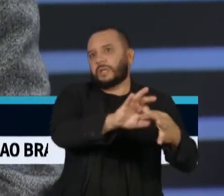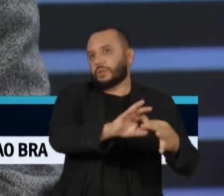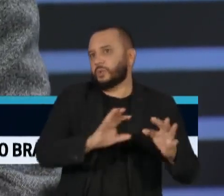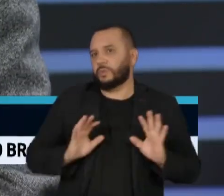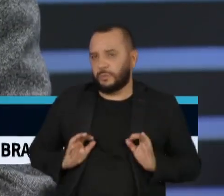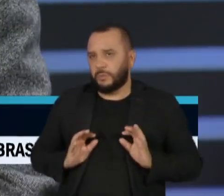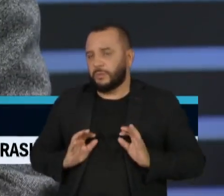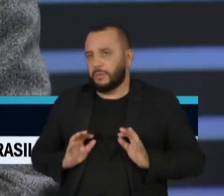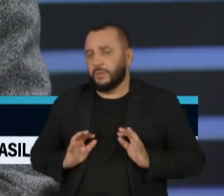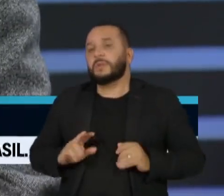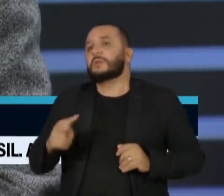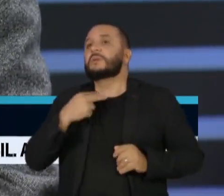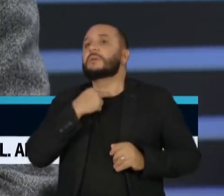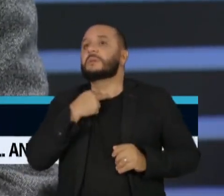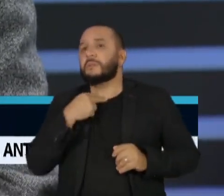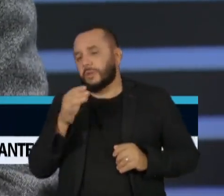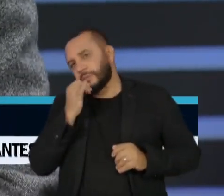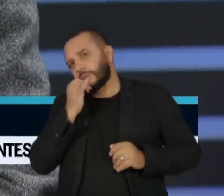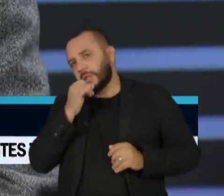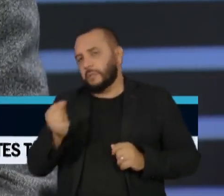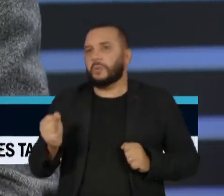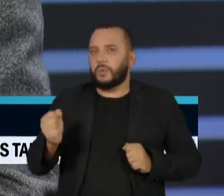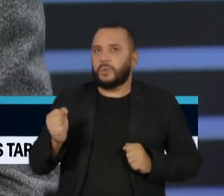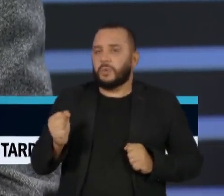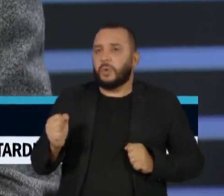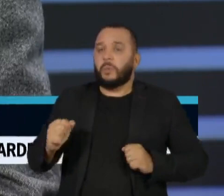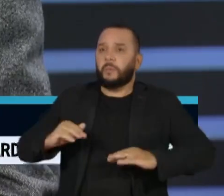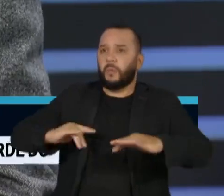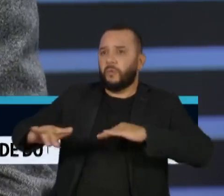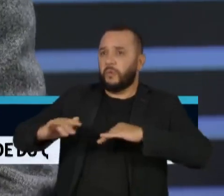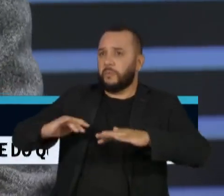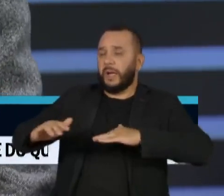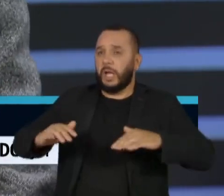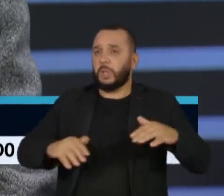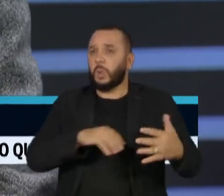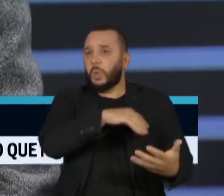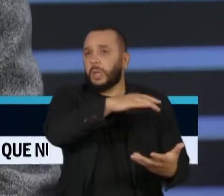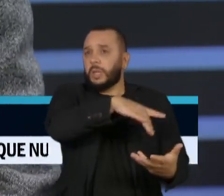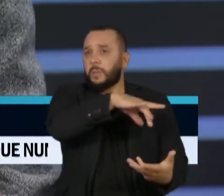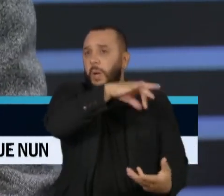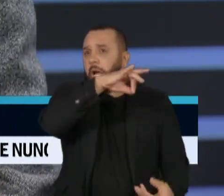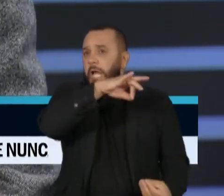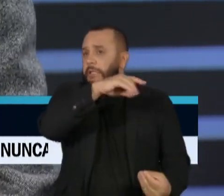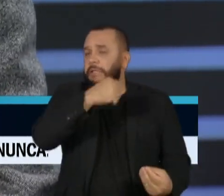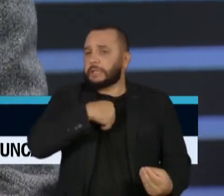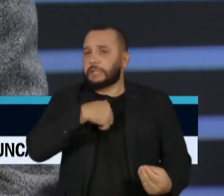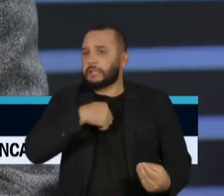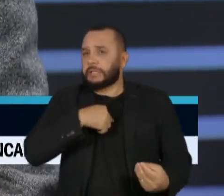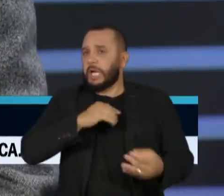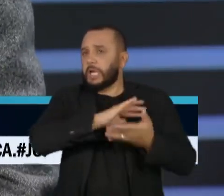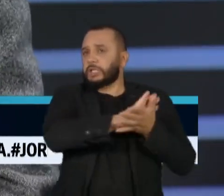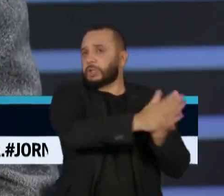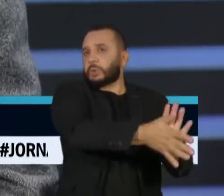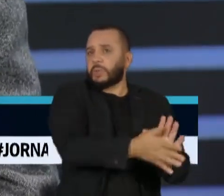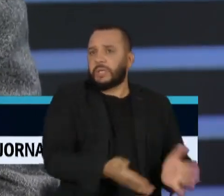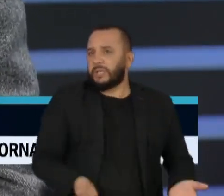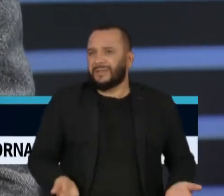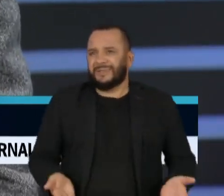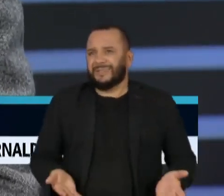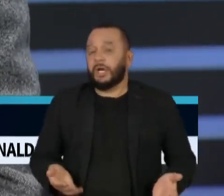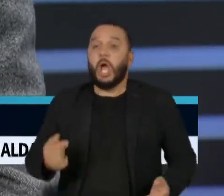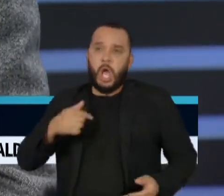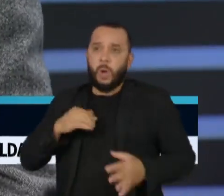pode fazer o movimento pedindo para destruir a democracia fazendo o uso do direito da liberdade de expressão